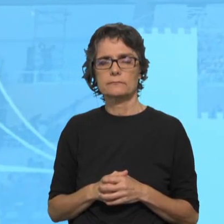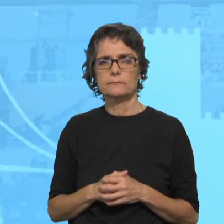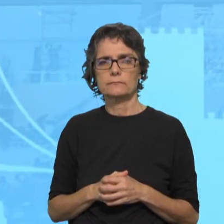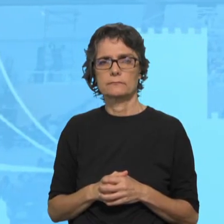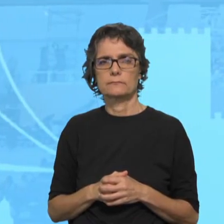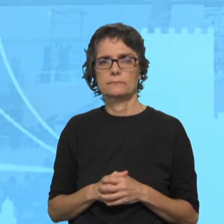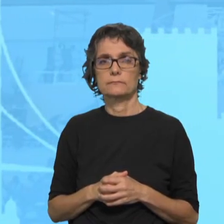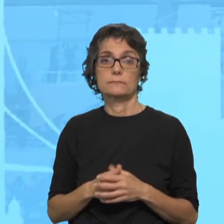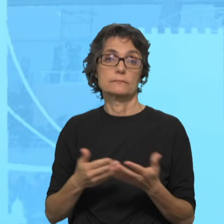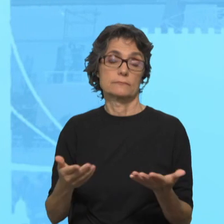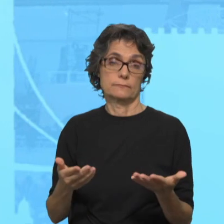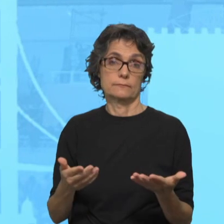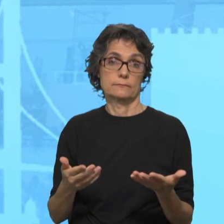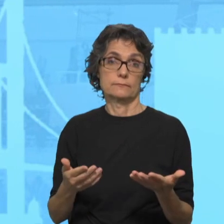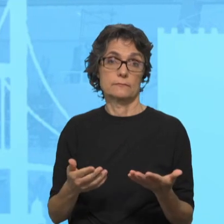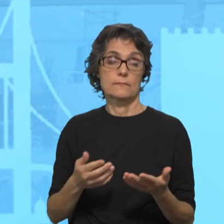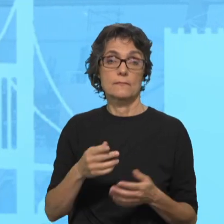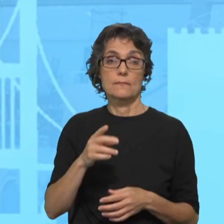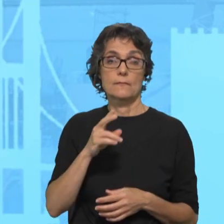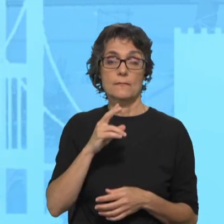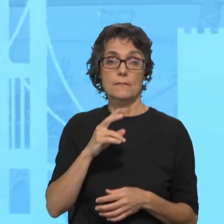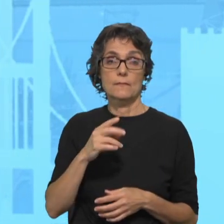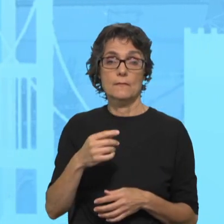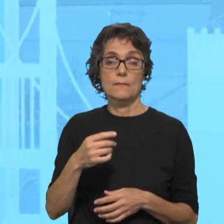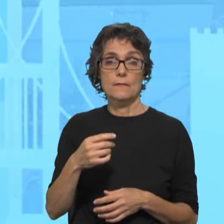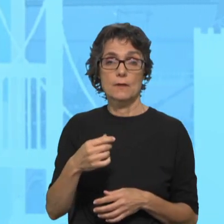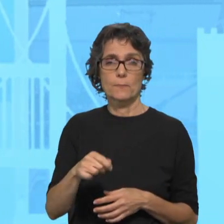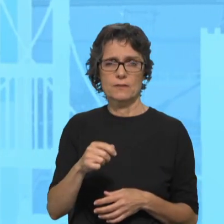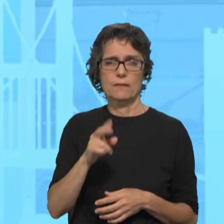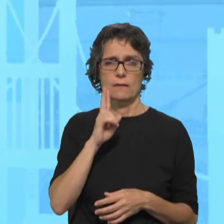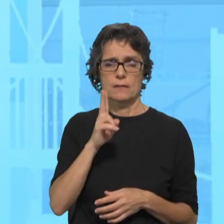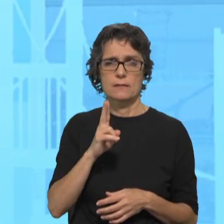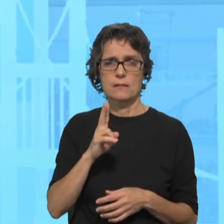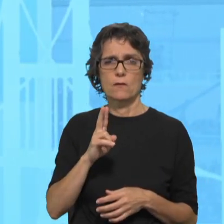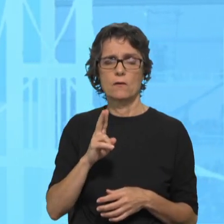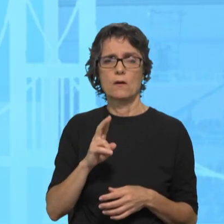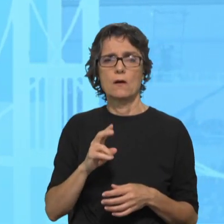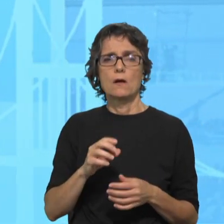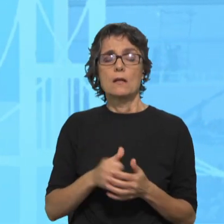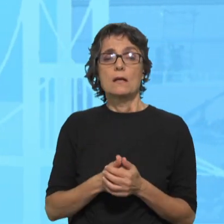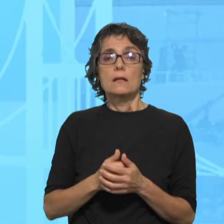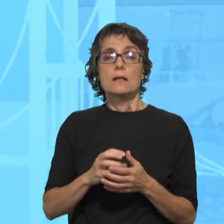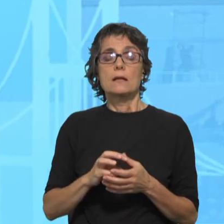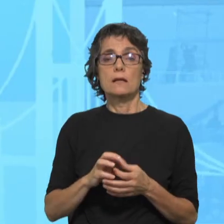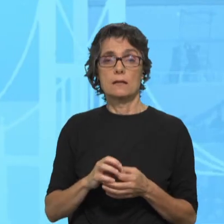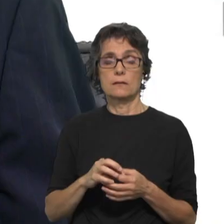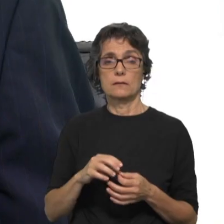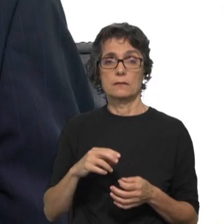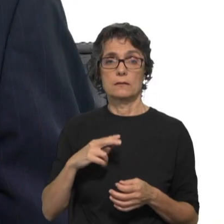da direção, é presidente da direção da Aliança Evangélica Portuguesa, e estamos num programa da Igreja